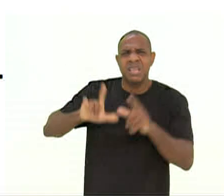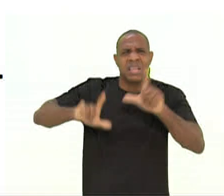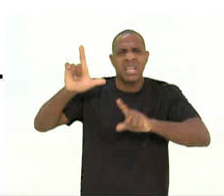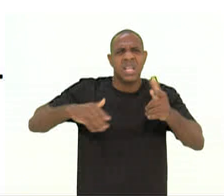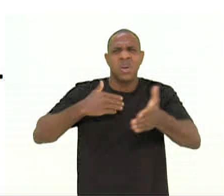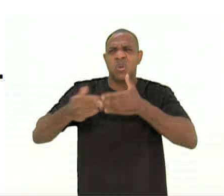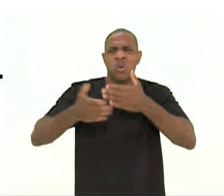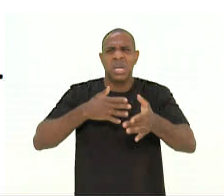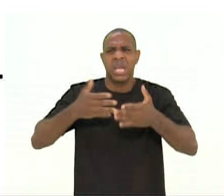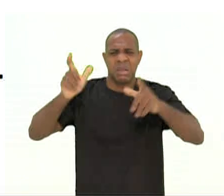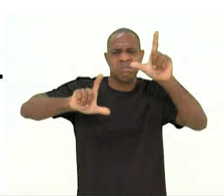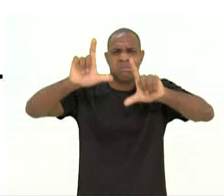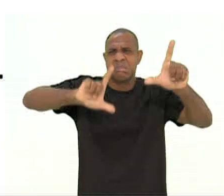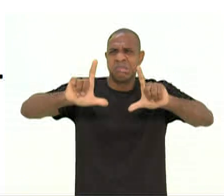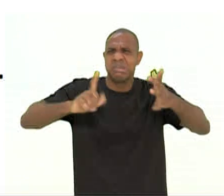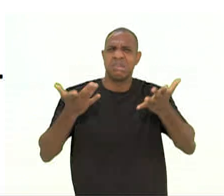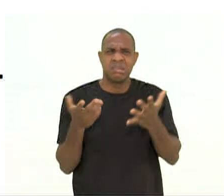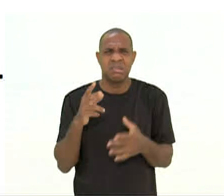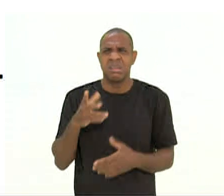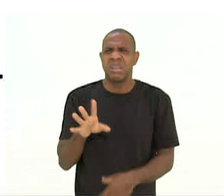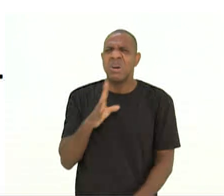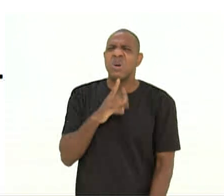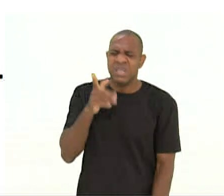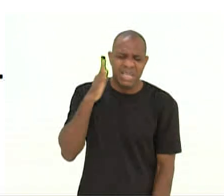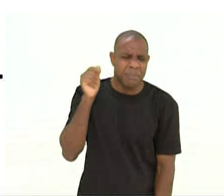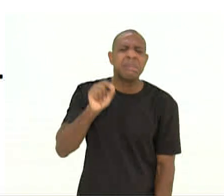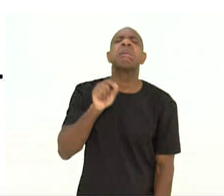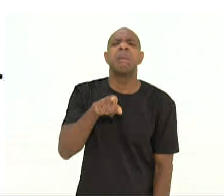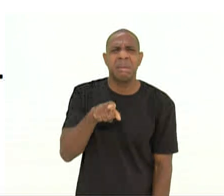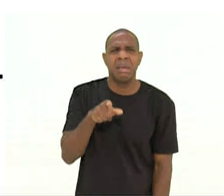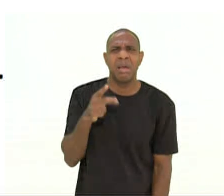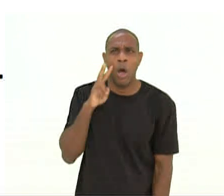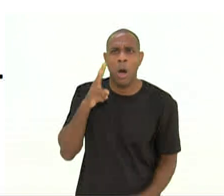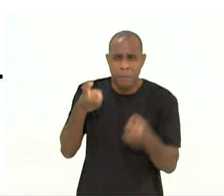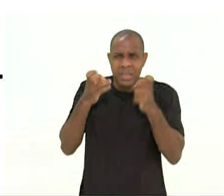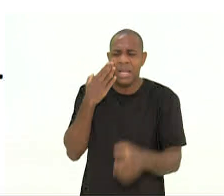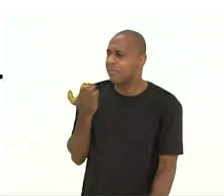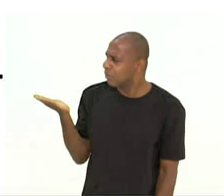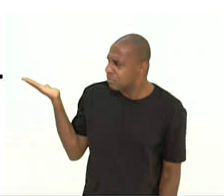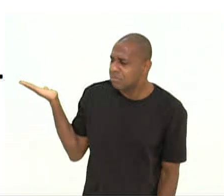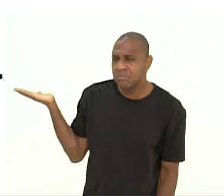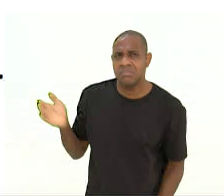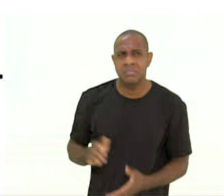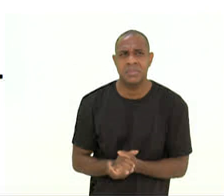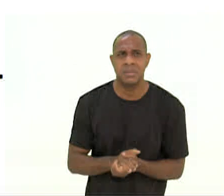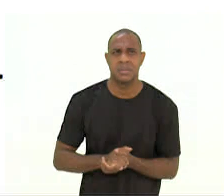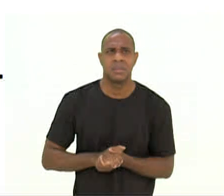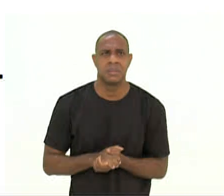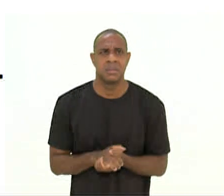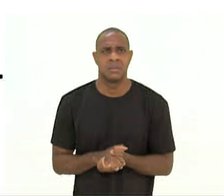algum noticiário? Sabe quem é essa jovem? Olha bem para ela.